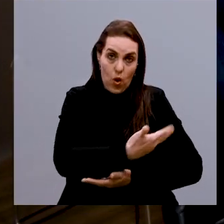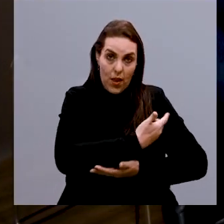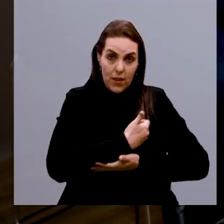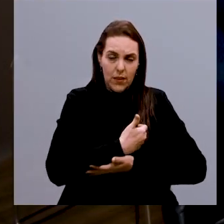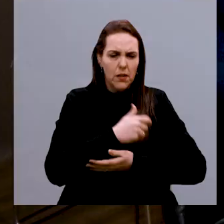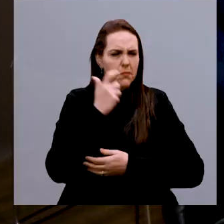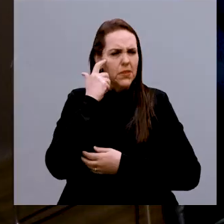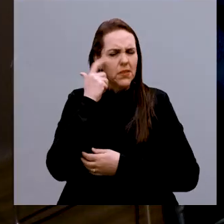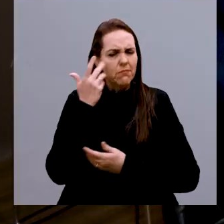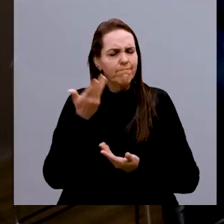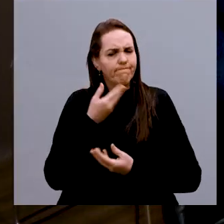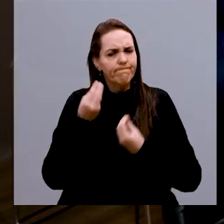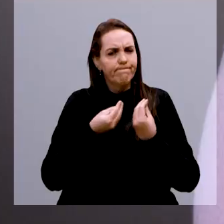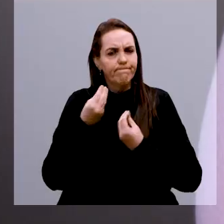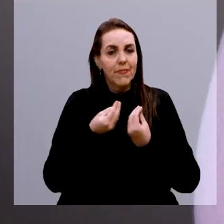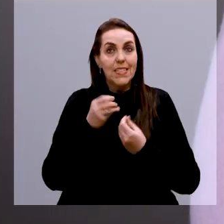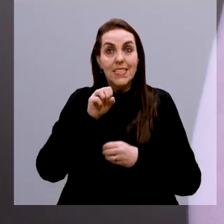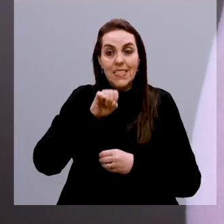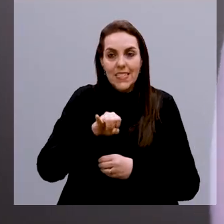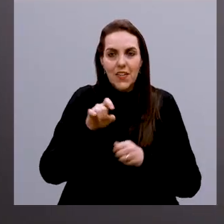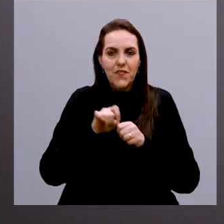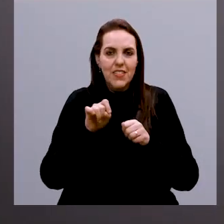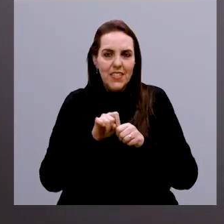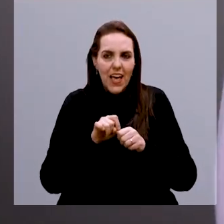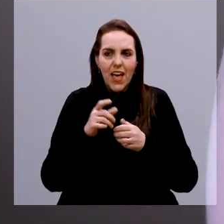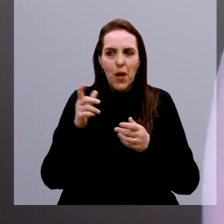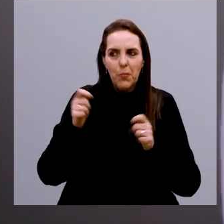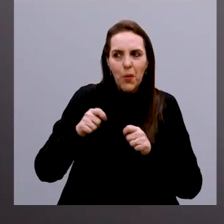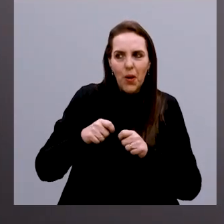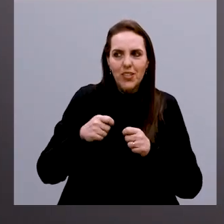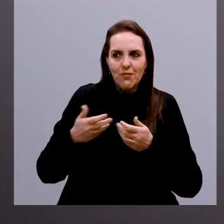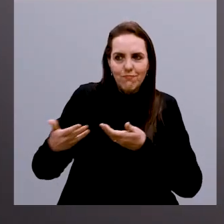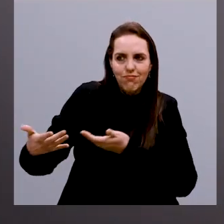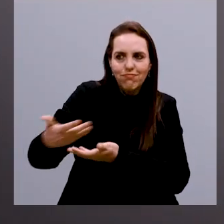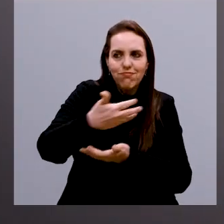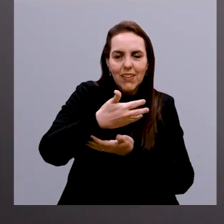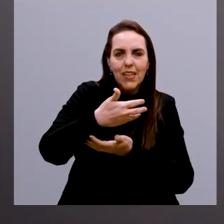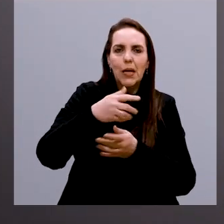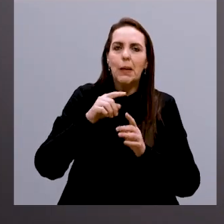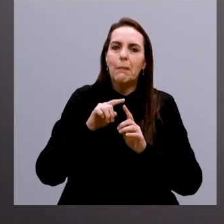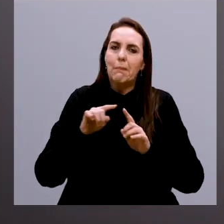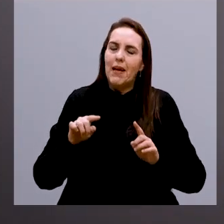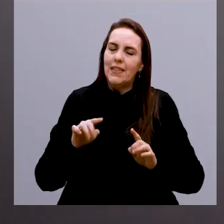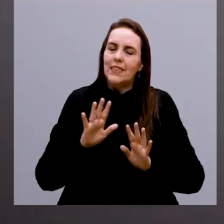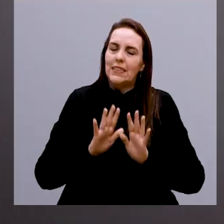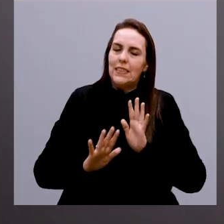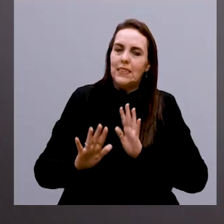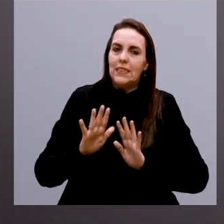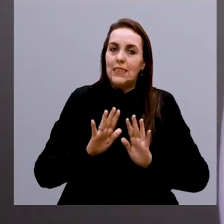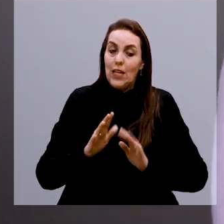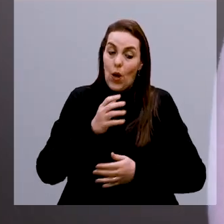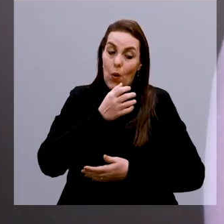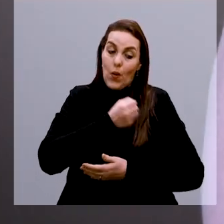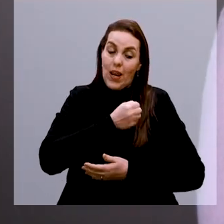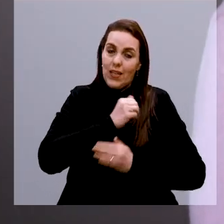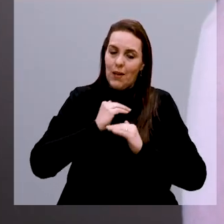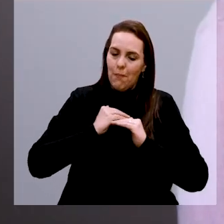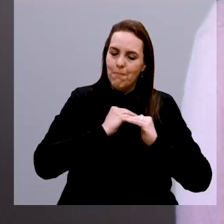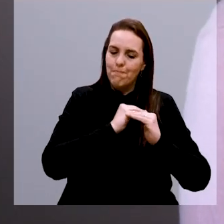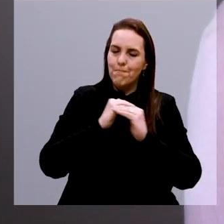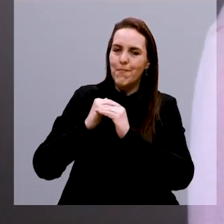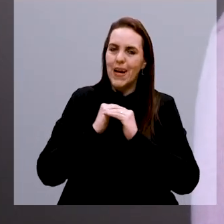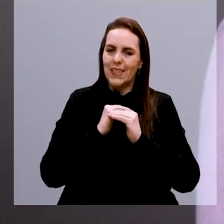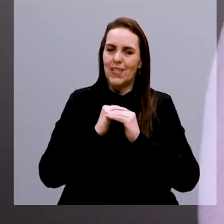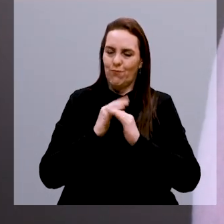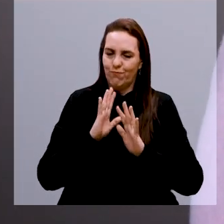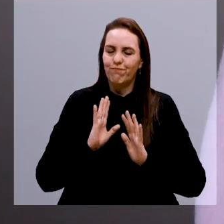aqui de dentro pensa, mas se fosse feito assim, já dava para fazer a coleta, mas é o leite, é o padrão